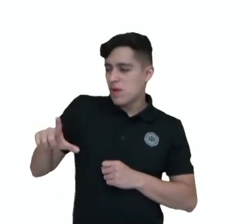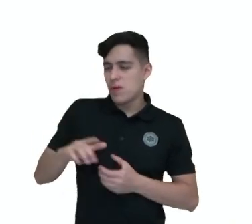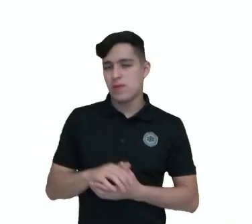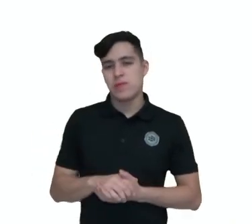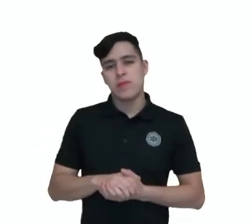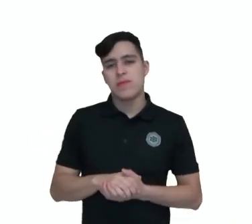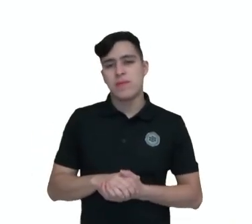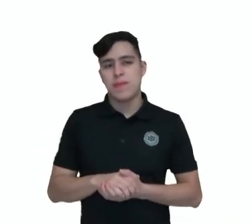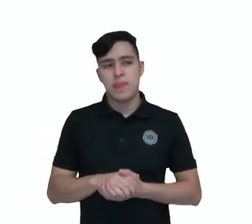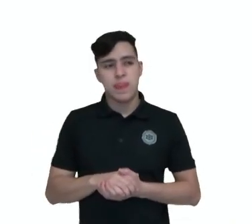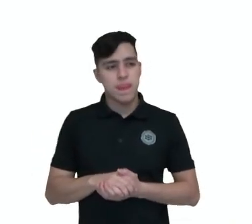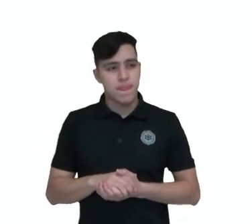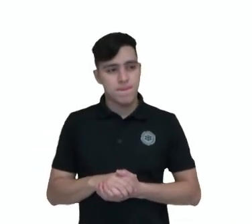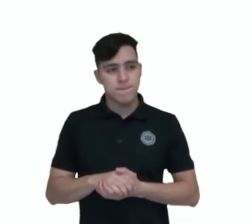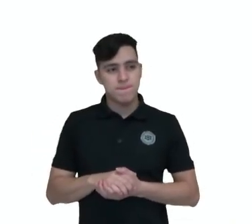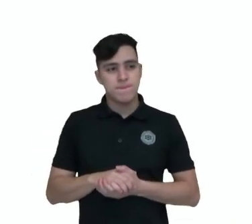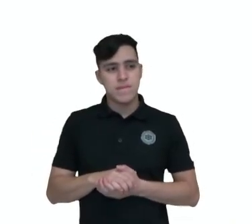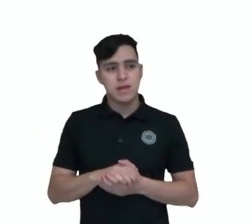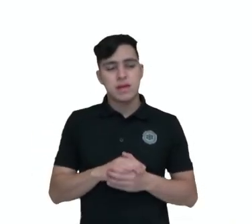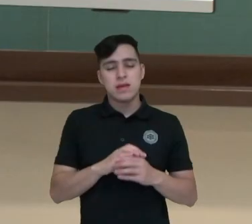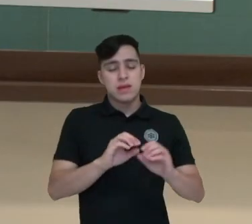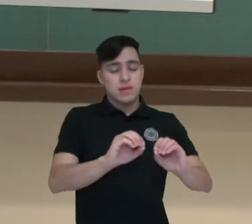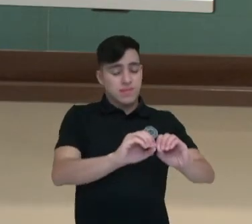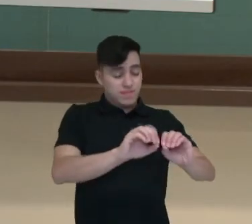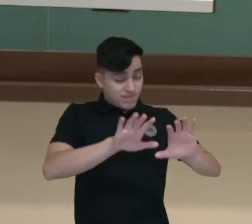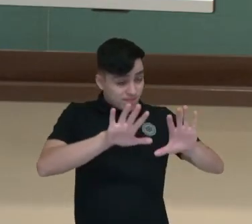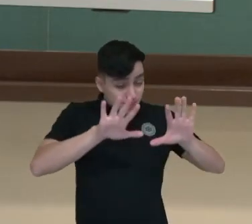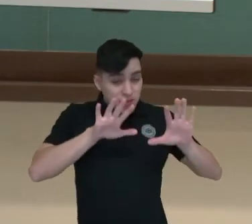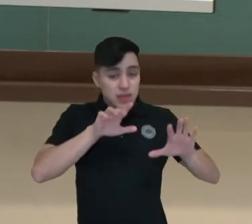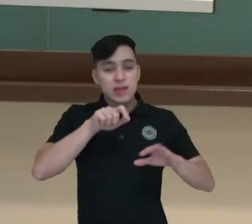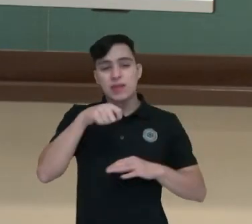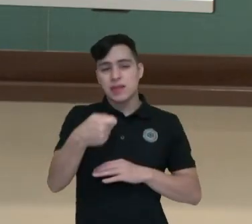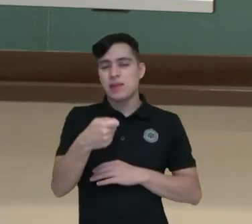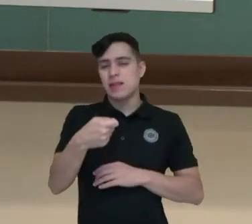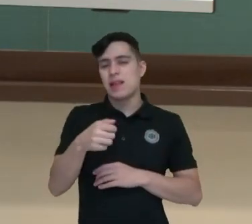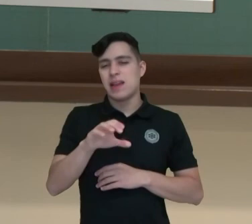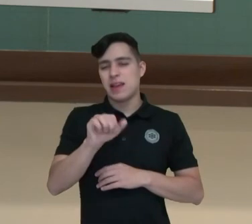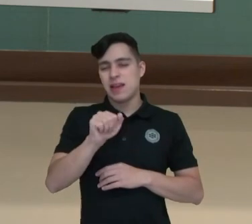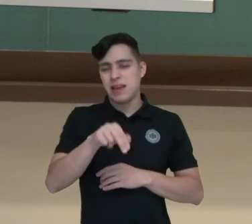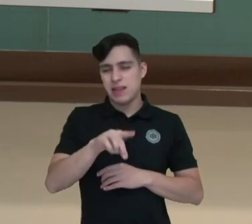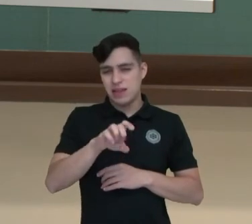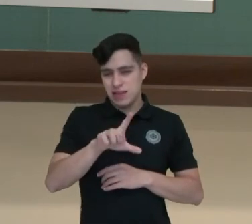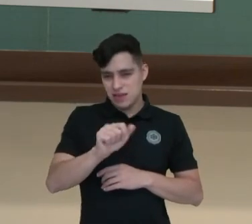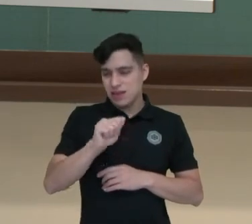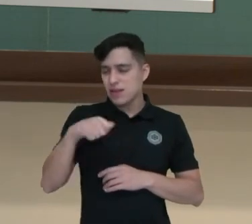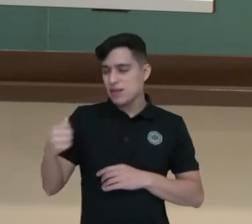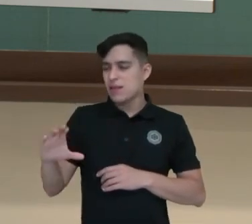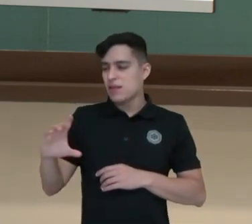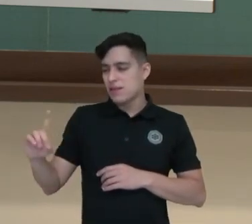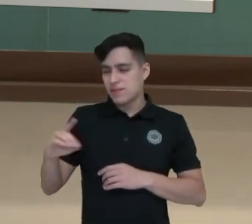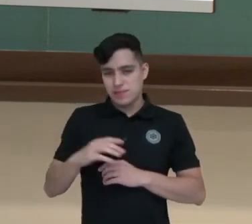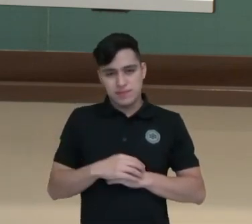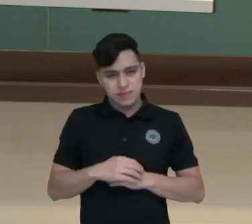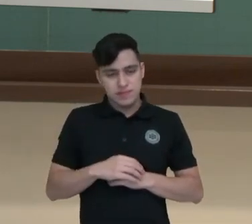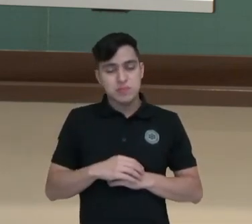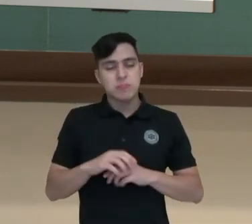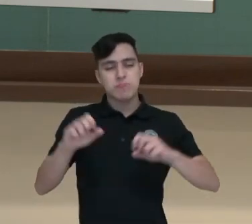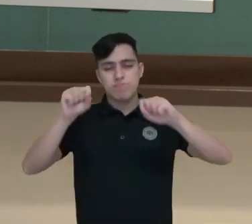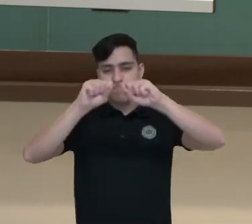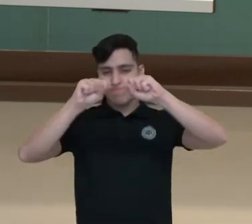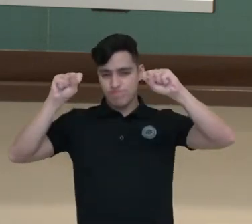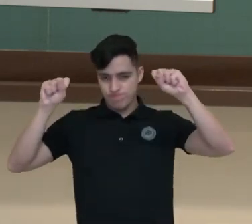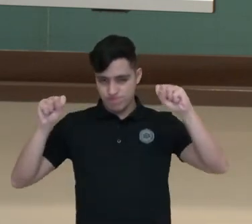mol. Intensidade luminosa, candela, CD é o símbolo. Então, o